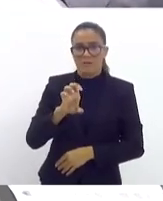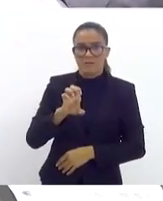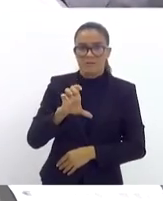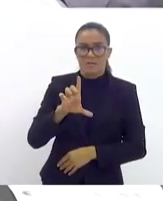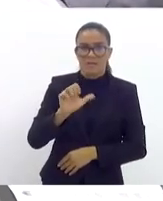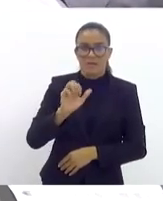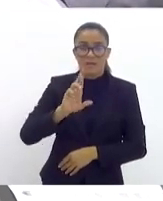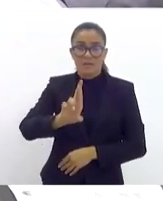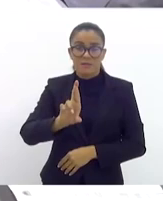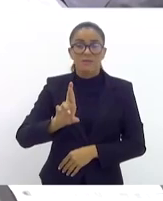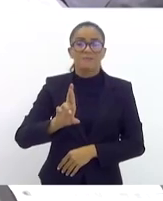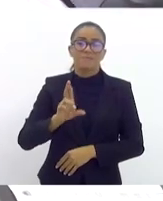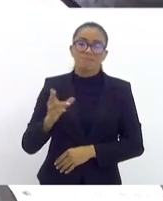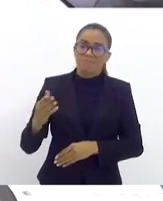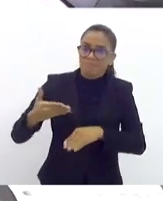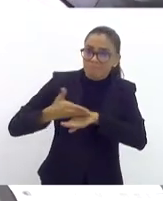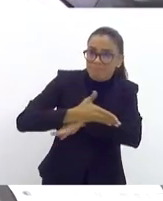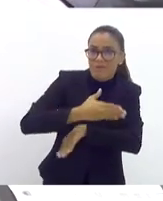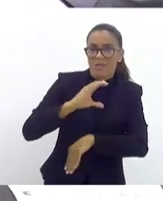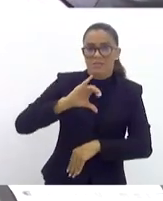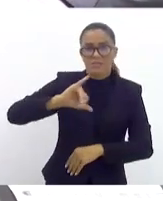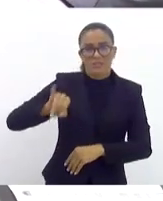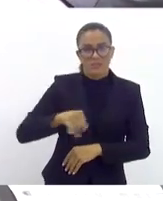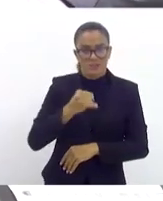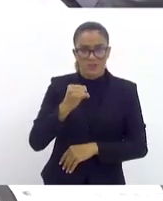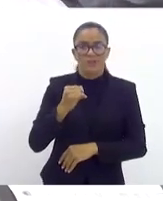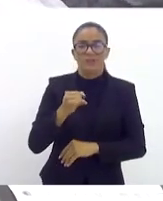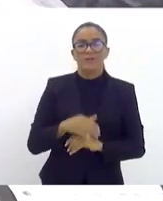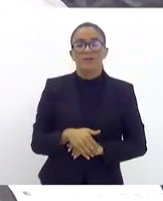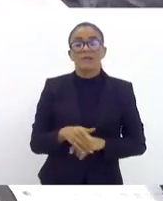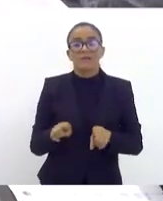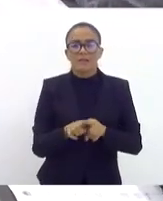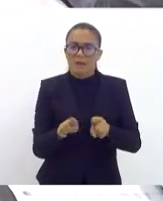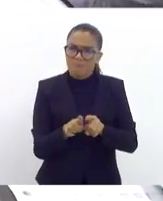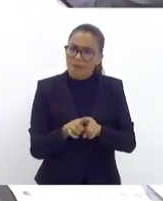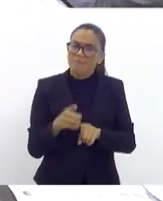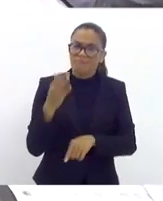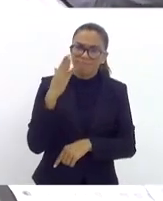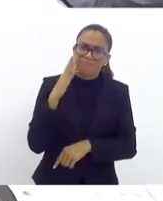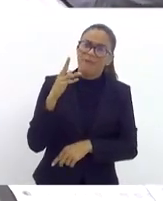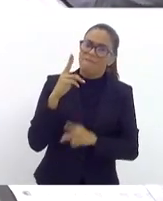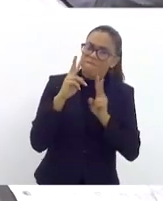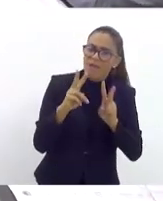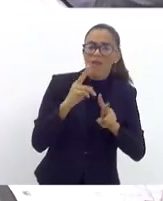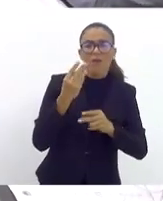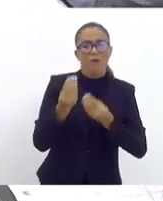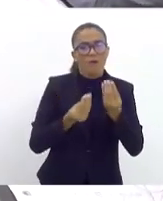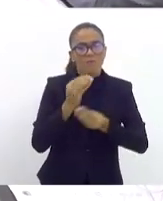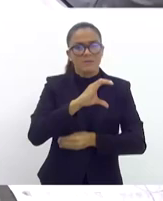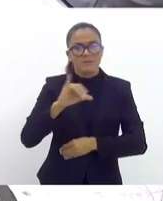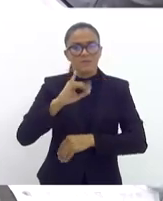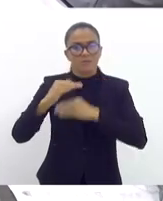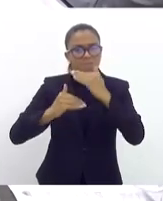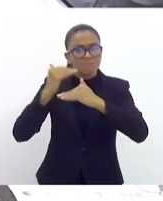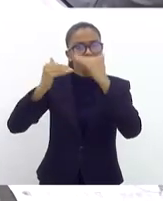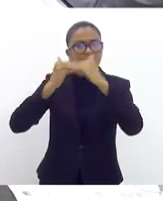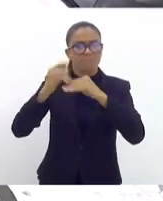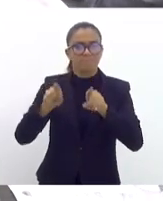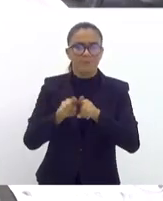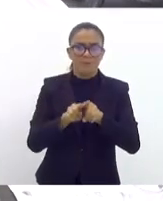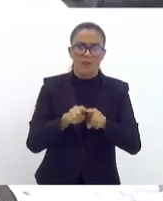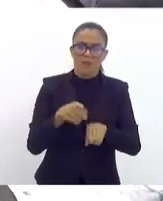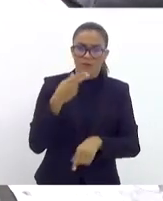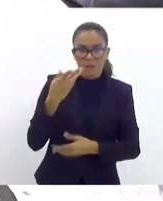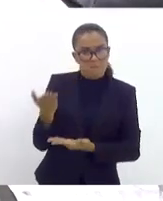ccj ainda mais reconhecendo os avanços nós vem falamos